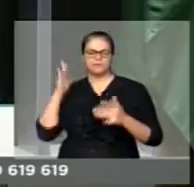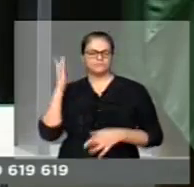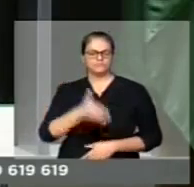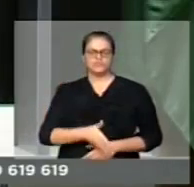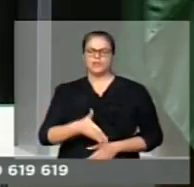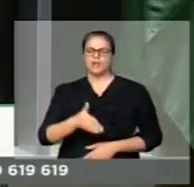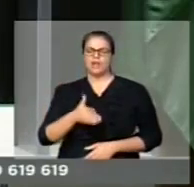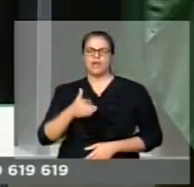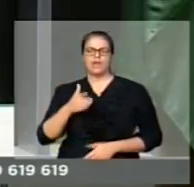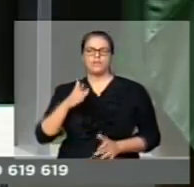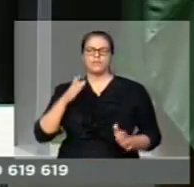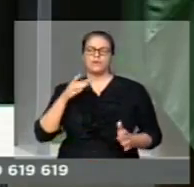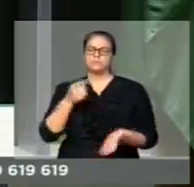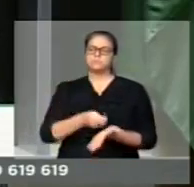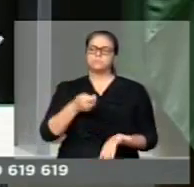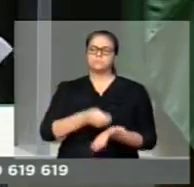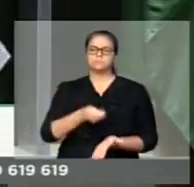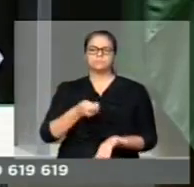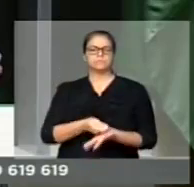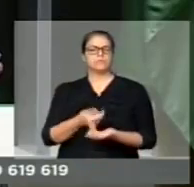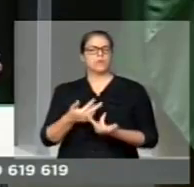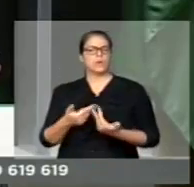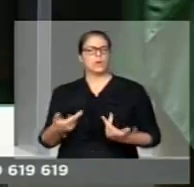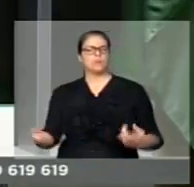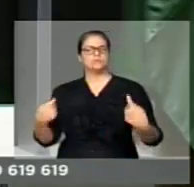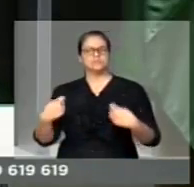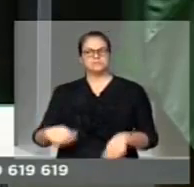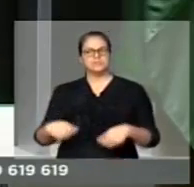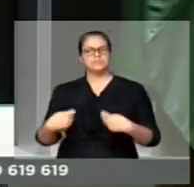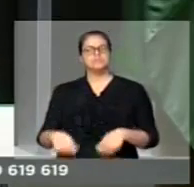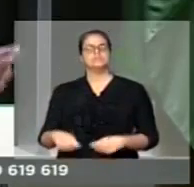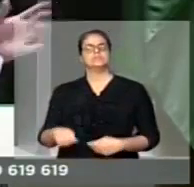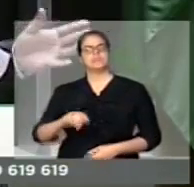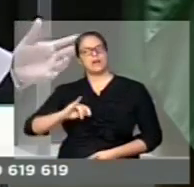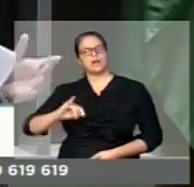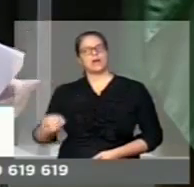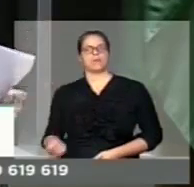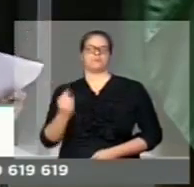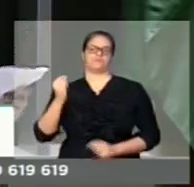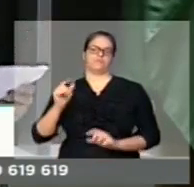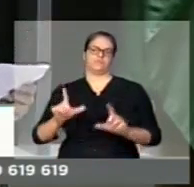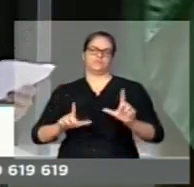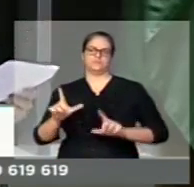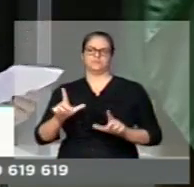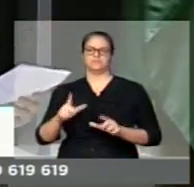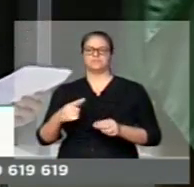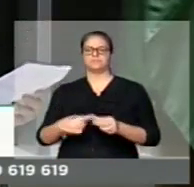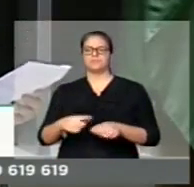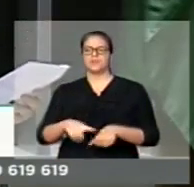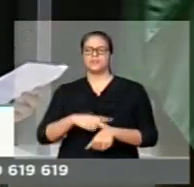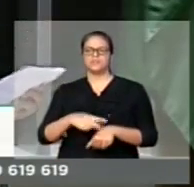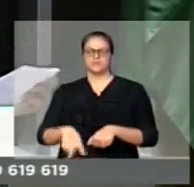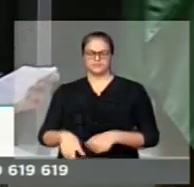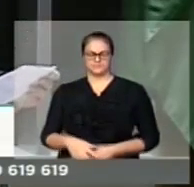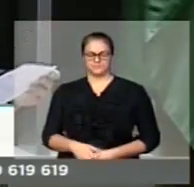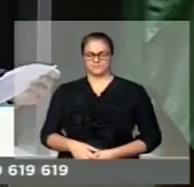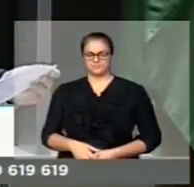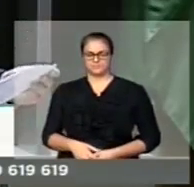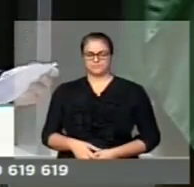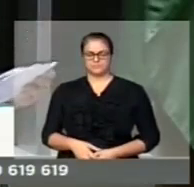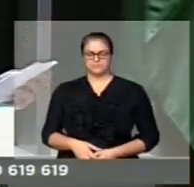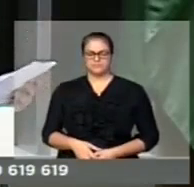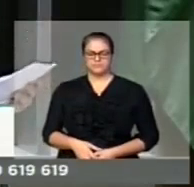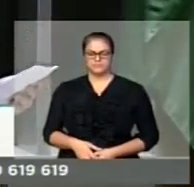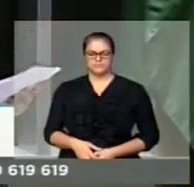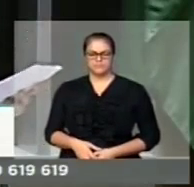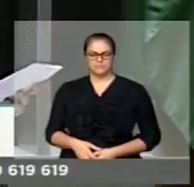para cobrar as suas necessidades e ali alcançar o poder público através de uma demanda. Desde os